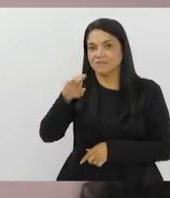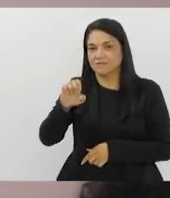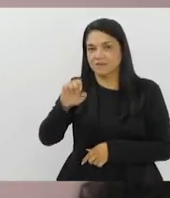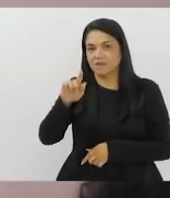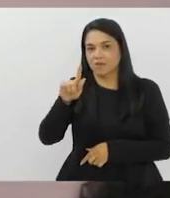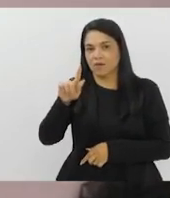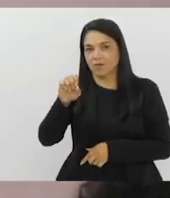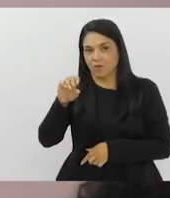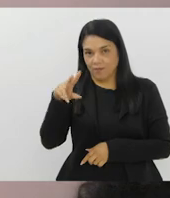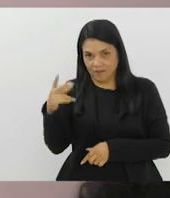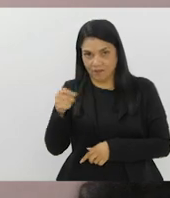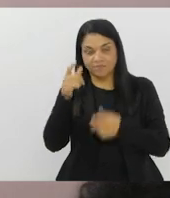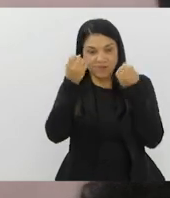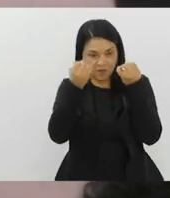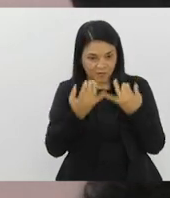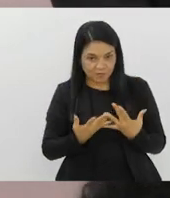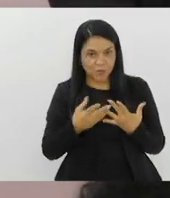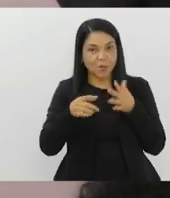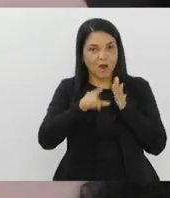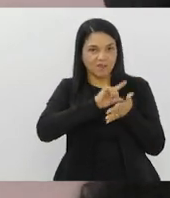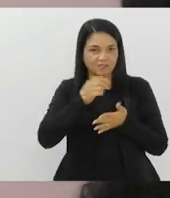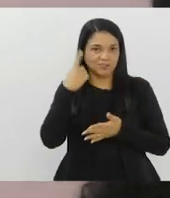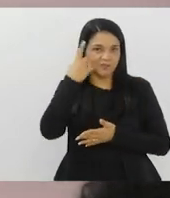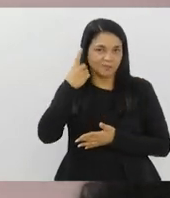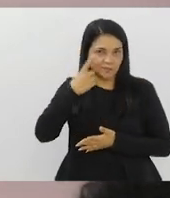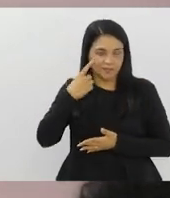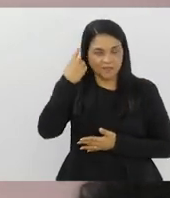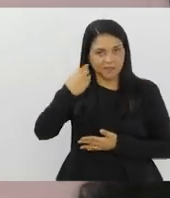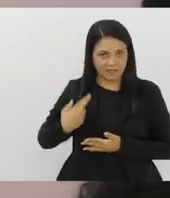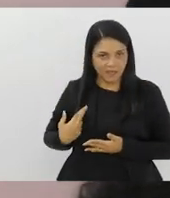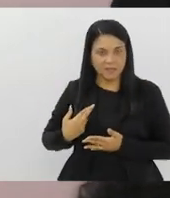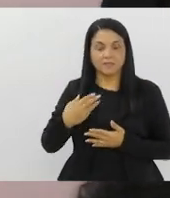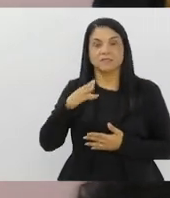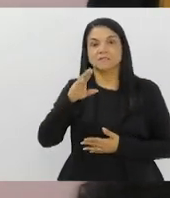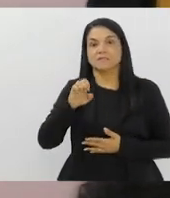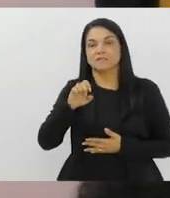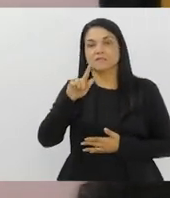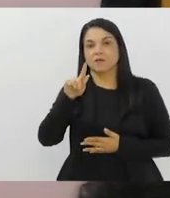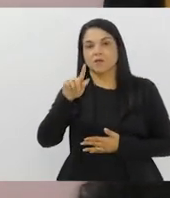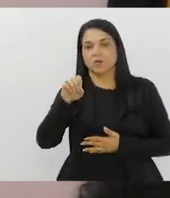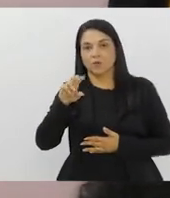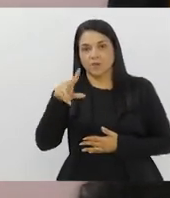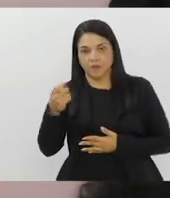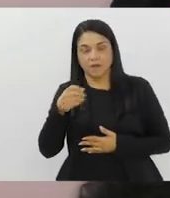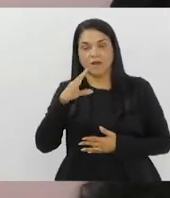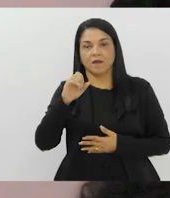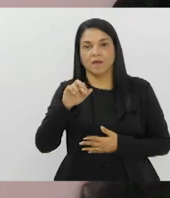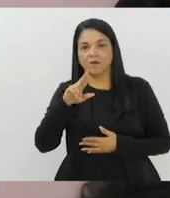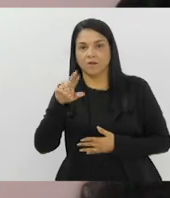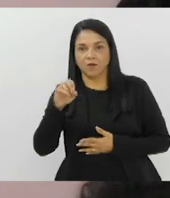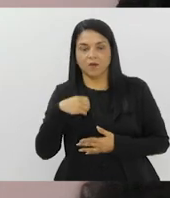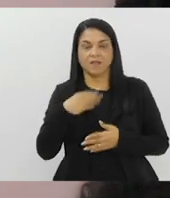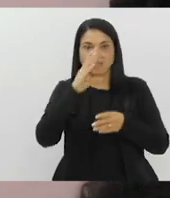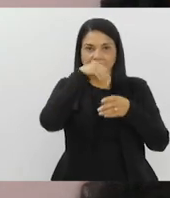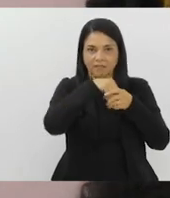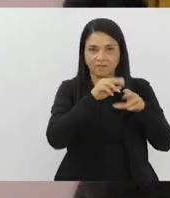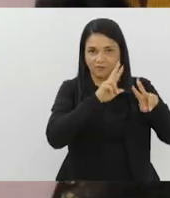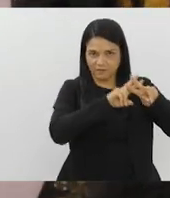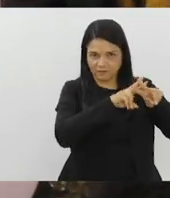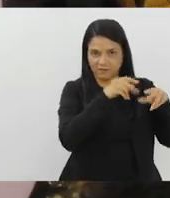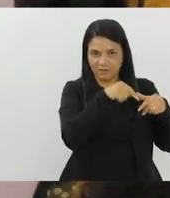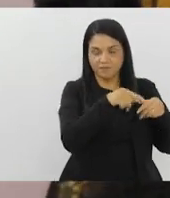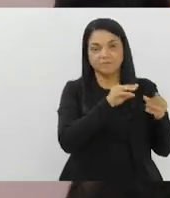Renata citou, levar o programa Cegonha Carioca para dentro do sistema prisional e as mulheres no sistema serem atendidas,